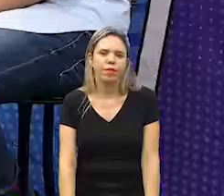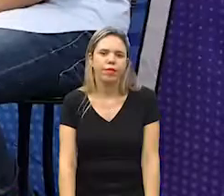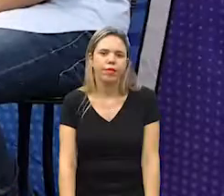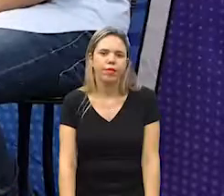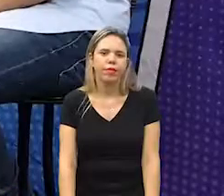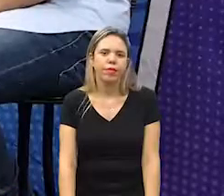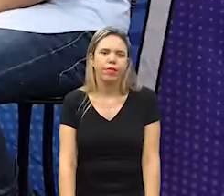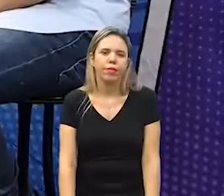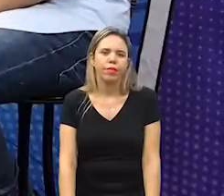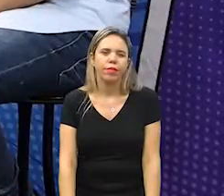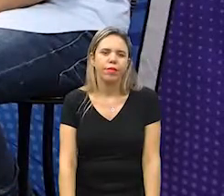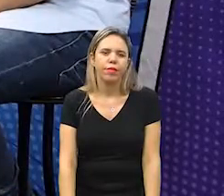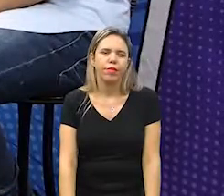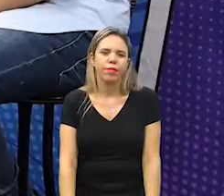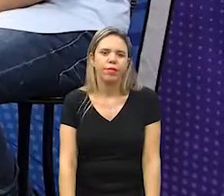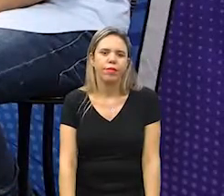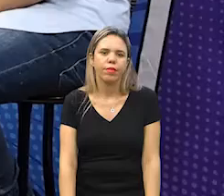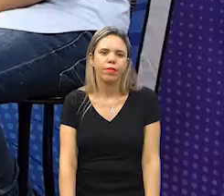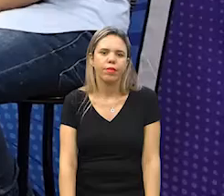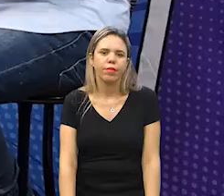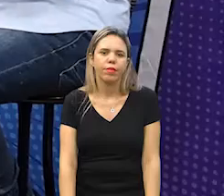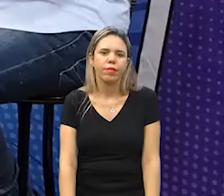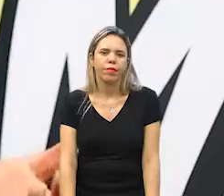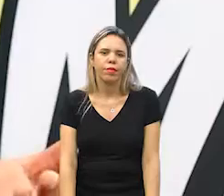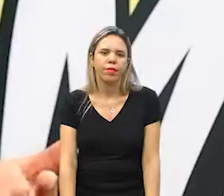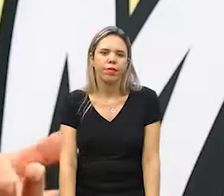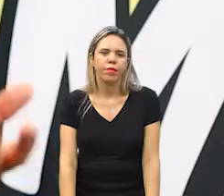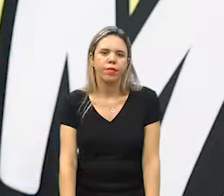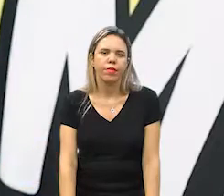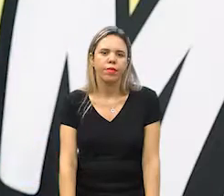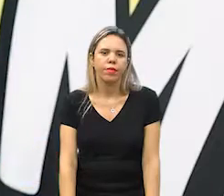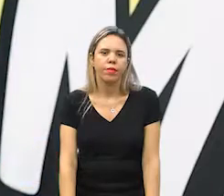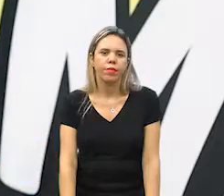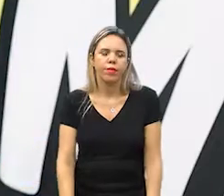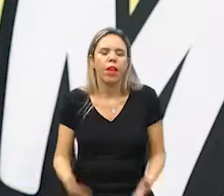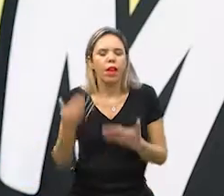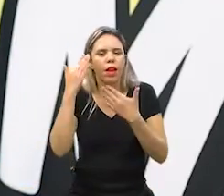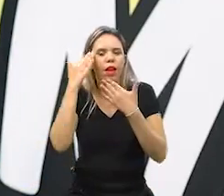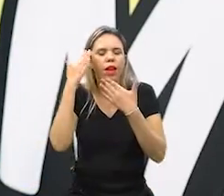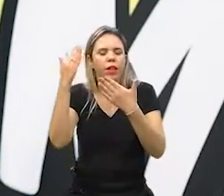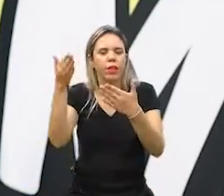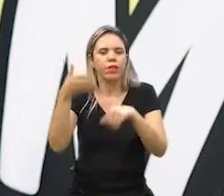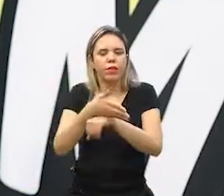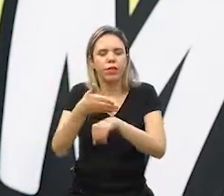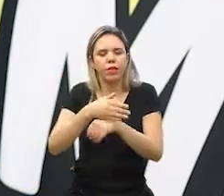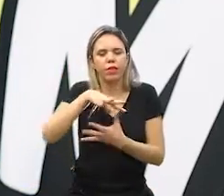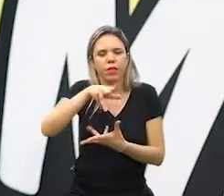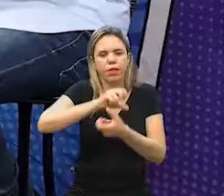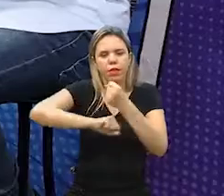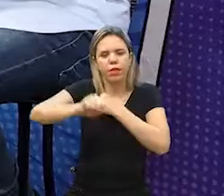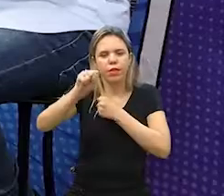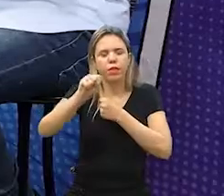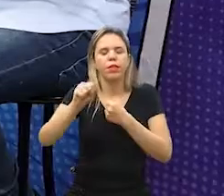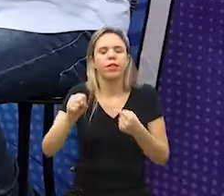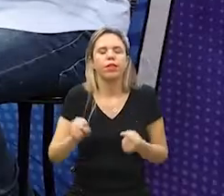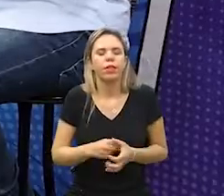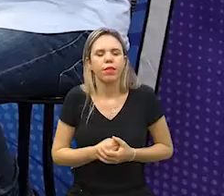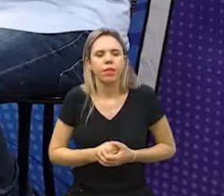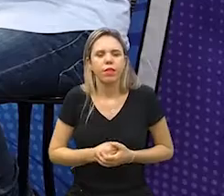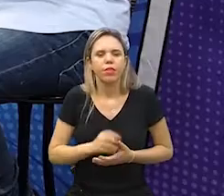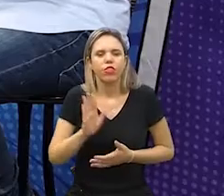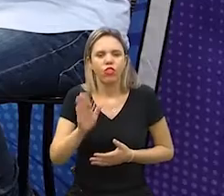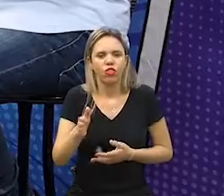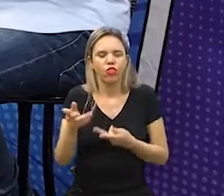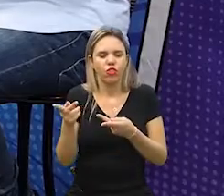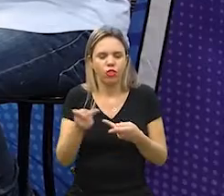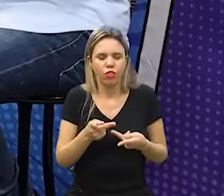disponível em papel pela Amazon. Filomena, agradeço a sua participação aqui no Universo Épico. E olha, já